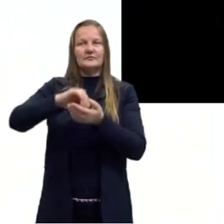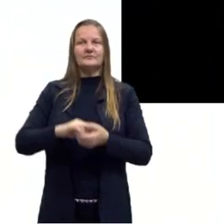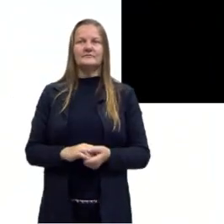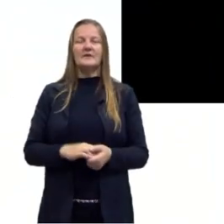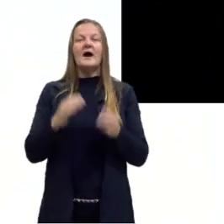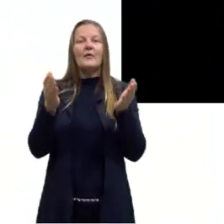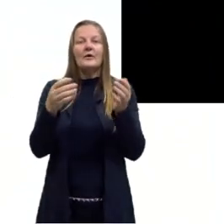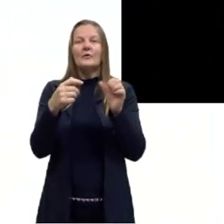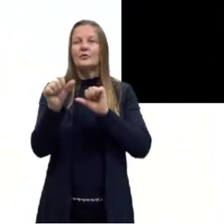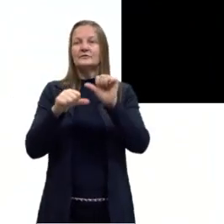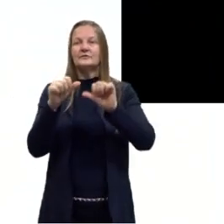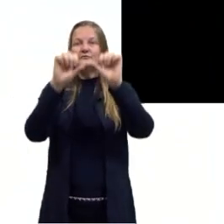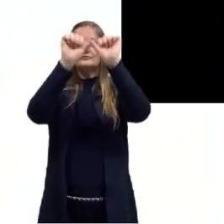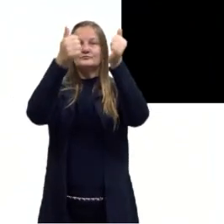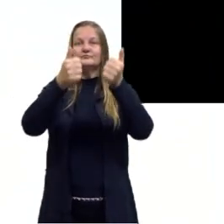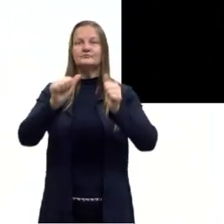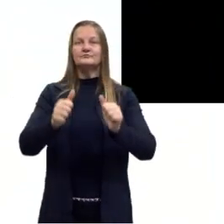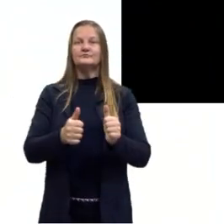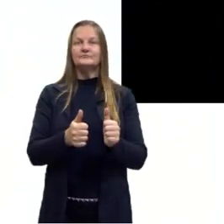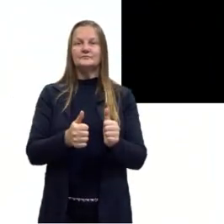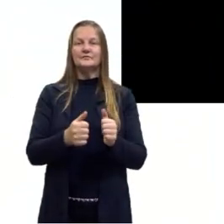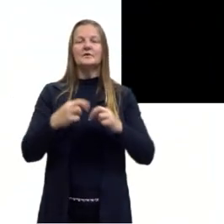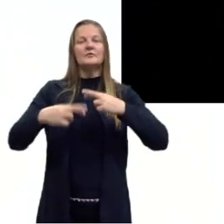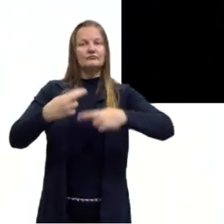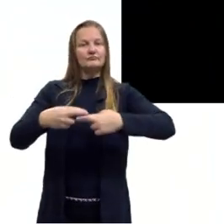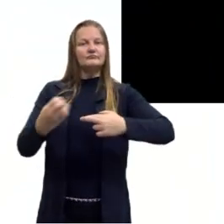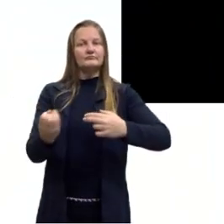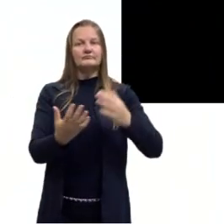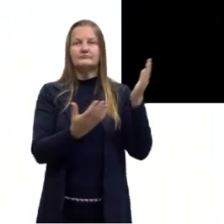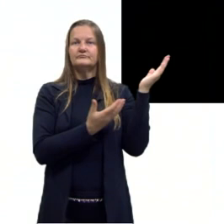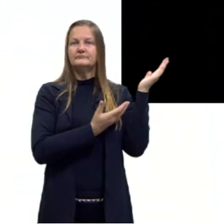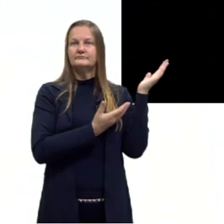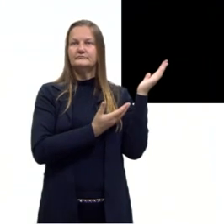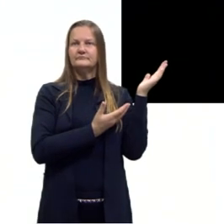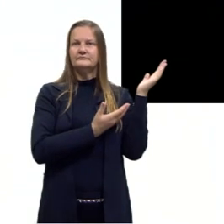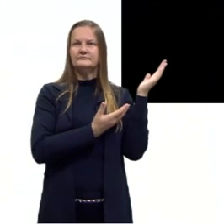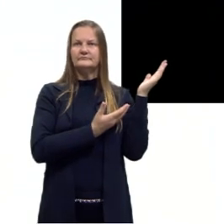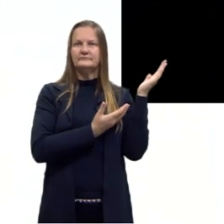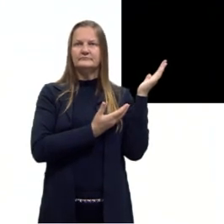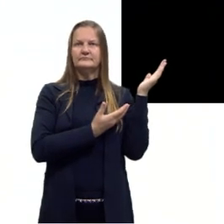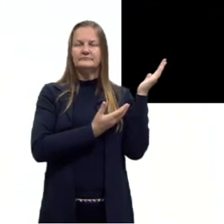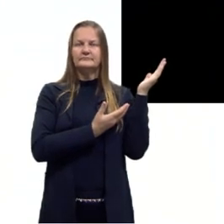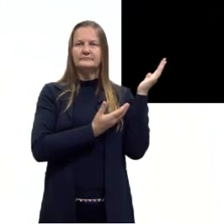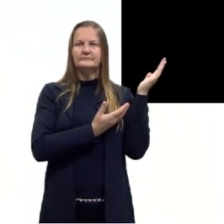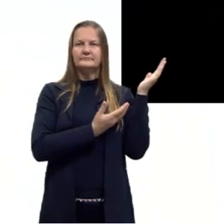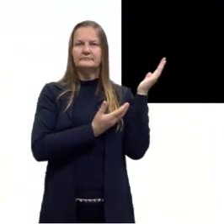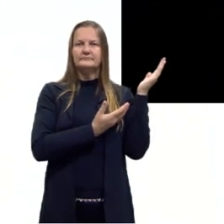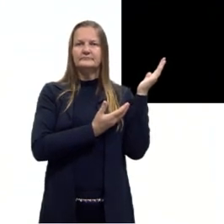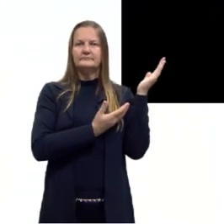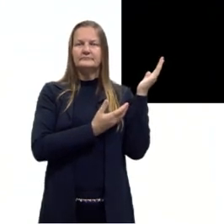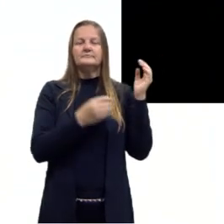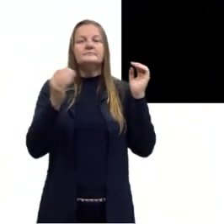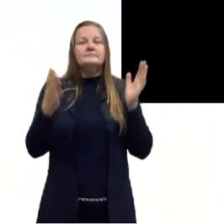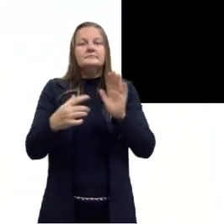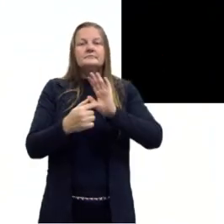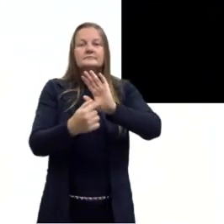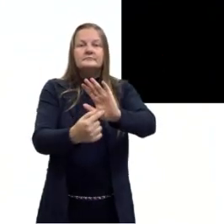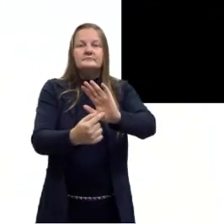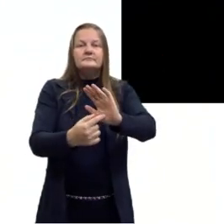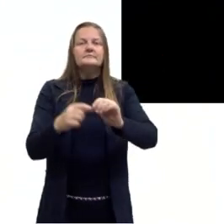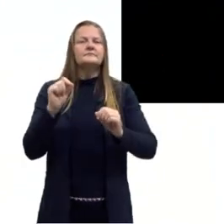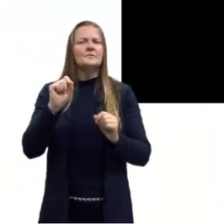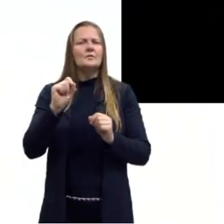temos A escultura renascentista também perceba no final já falamos aqui já demonstramos aqui A escultura